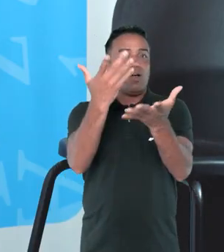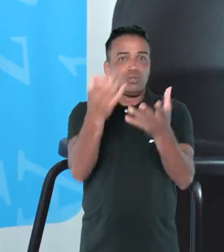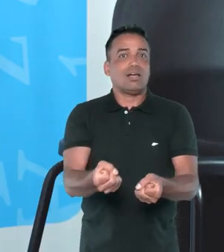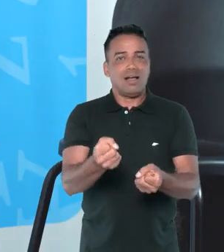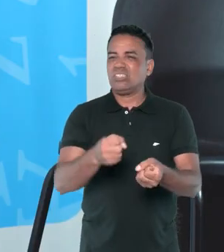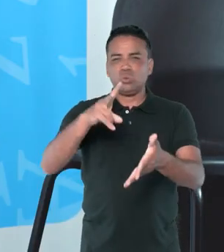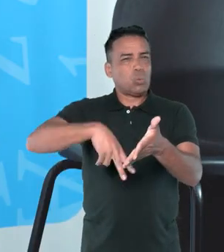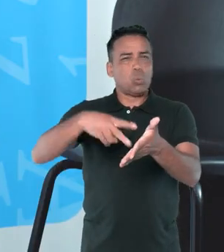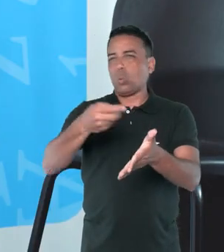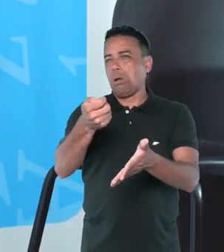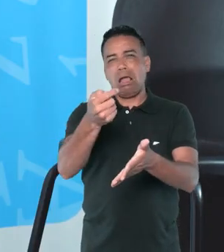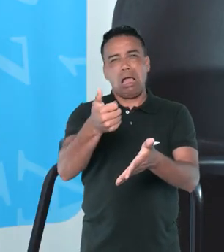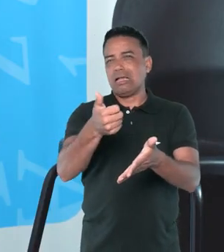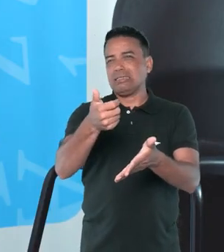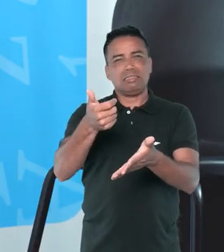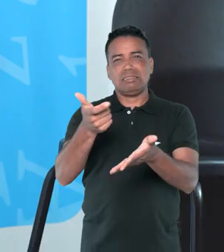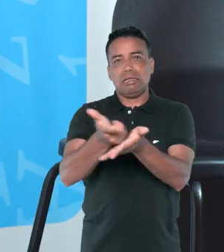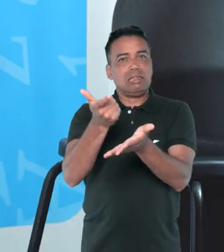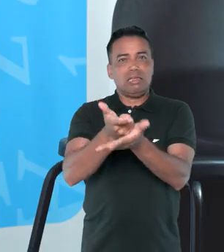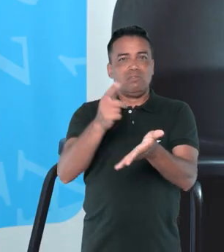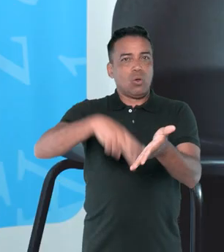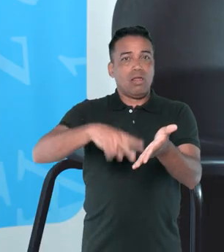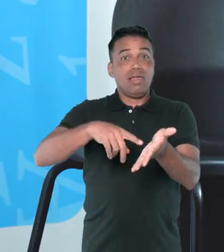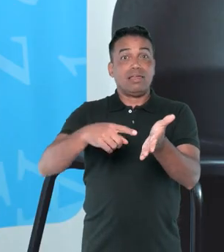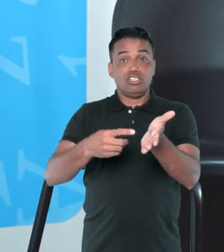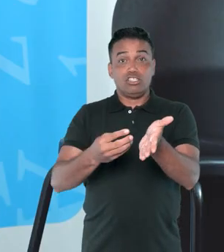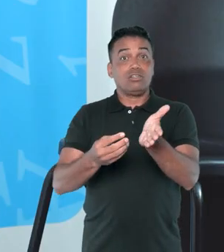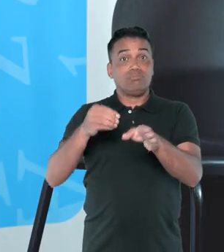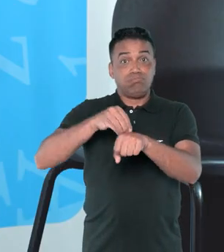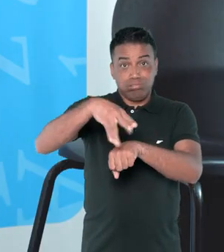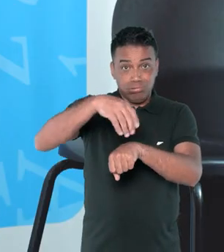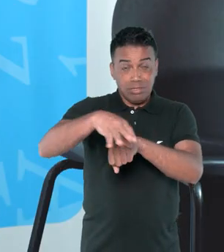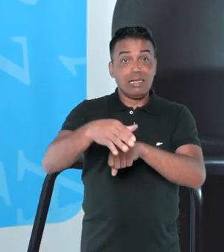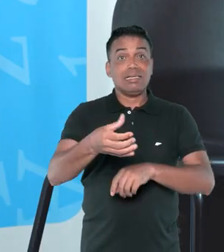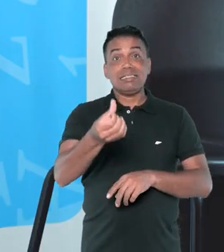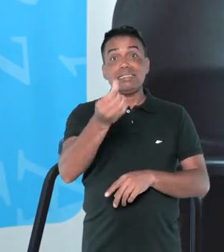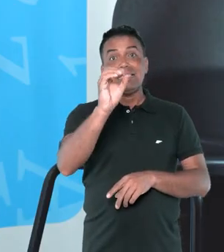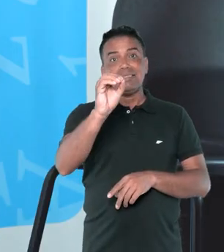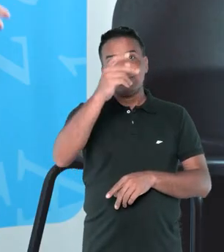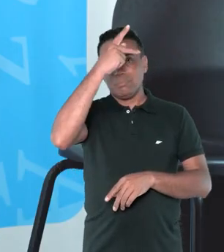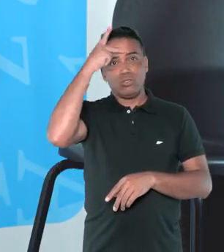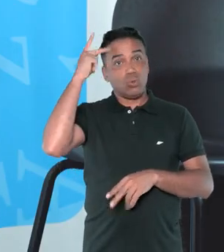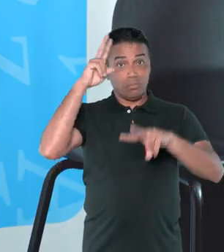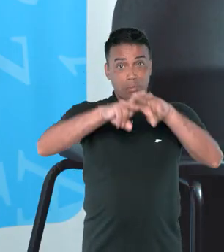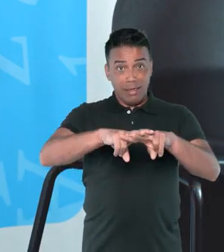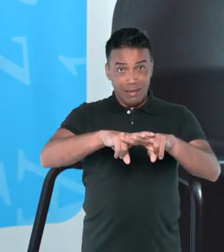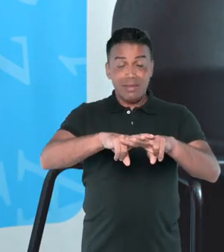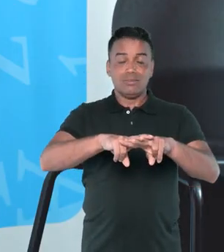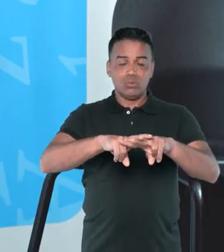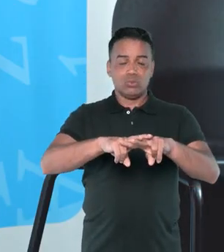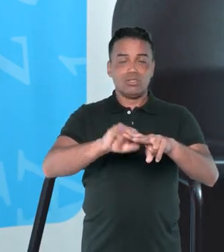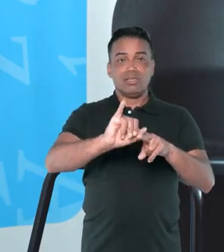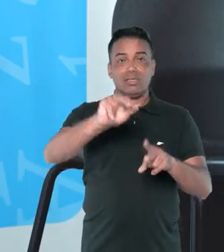não liam, quase não leem os livros que a gente indica, mas esse seu livro, 60 internos, que é como eles chamam as pessoas que